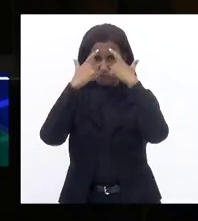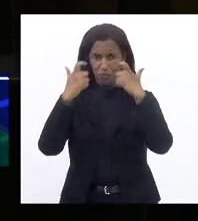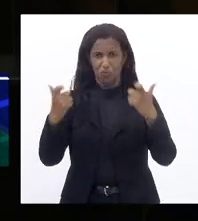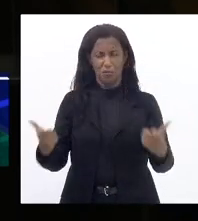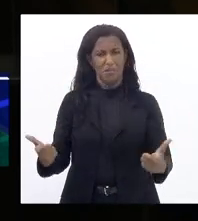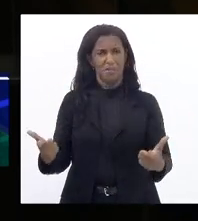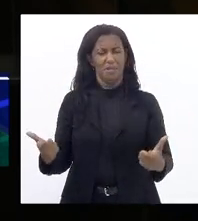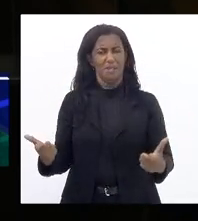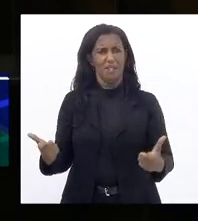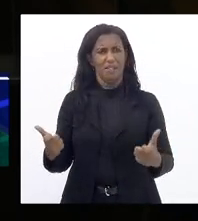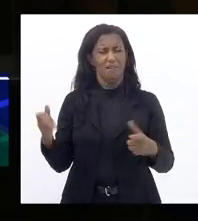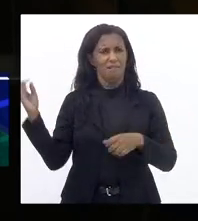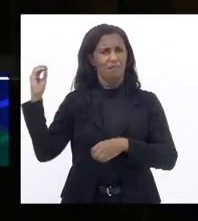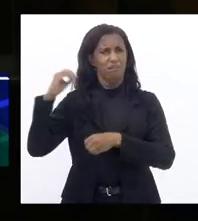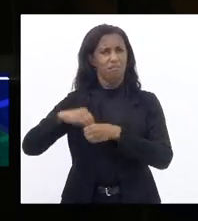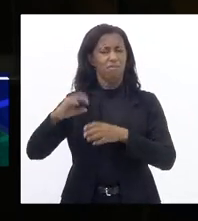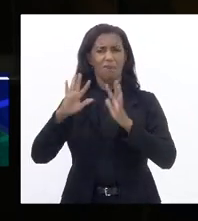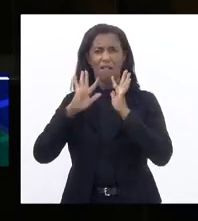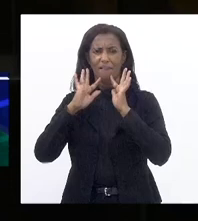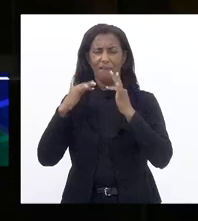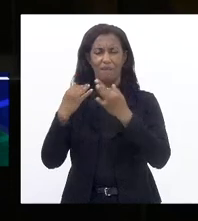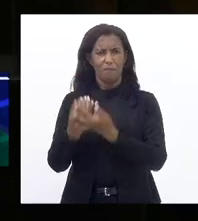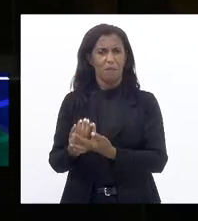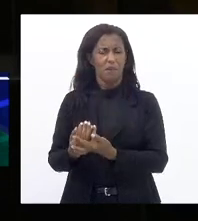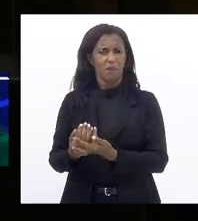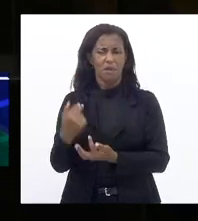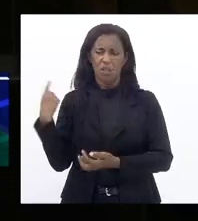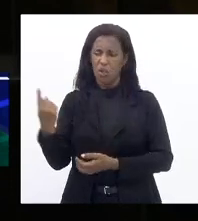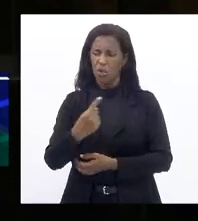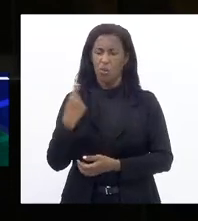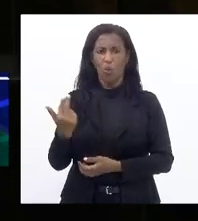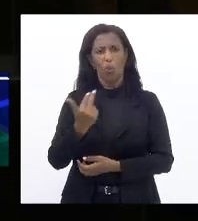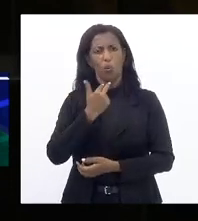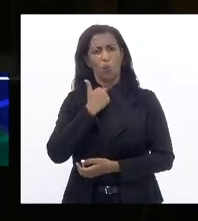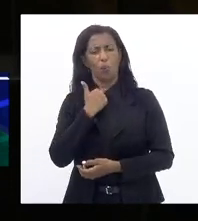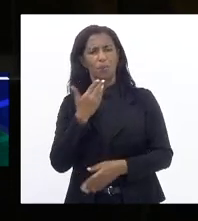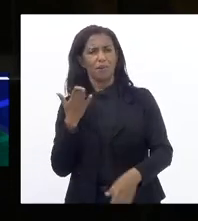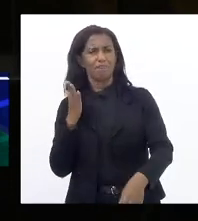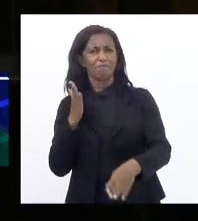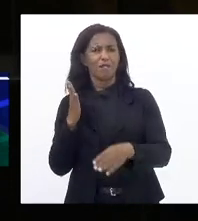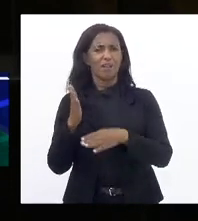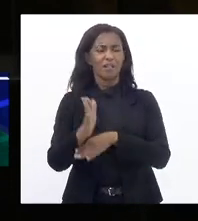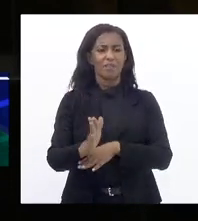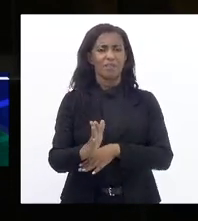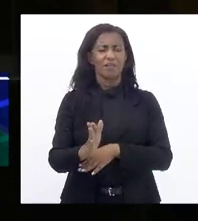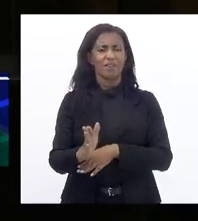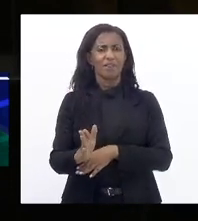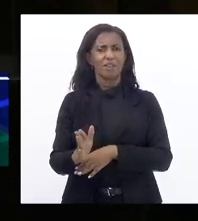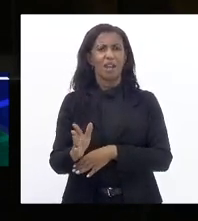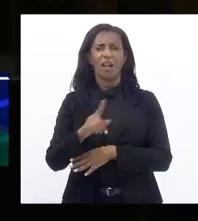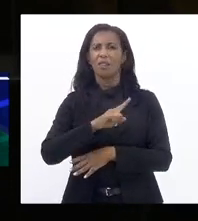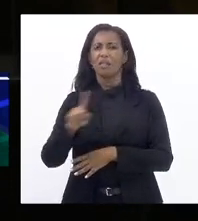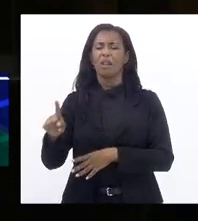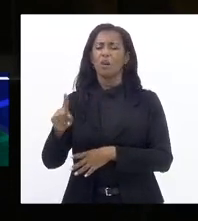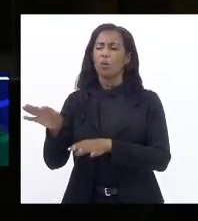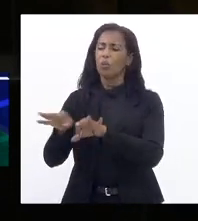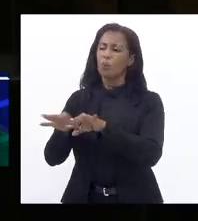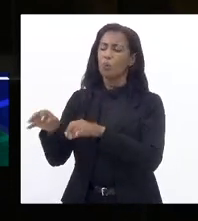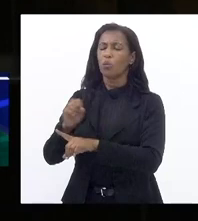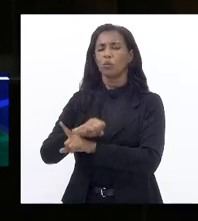de violência sem que nós possamos enfrentá-la não apenas com projetos sociais, não